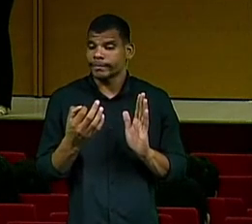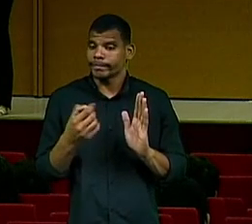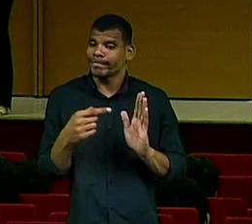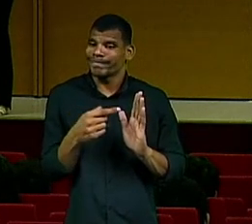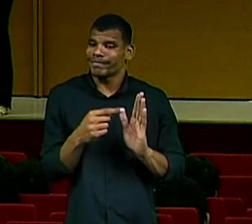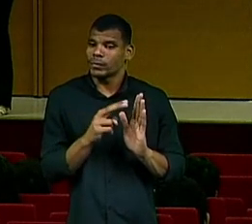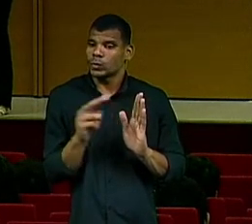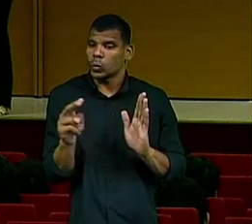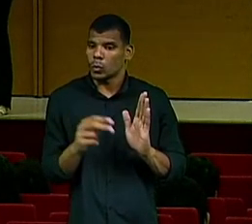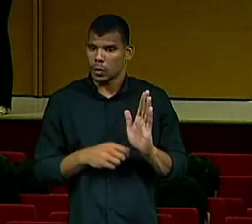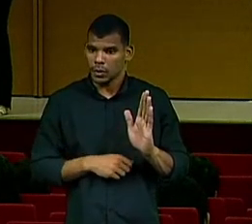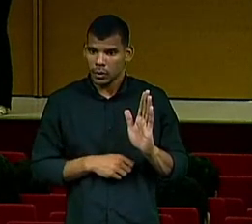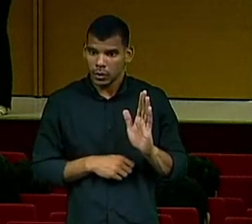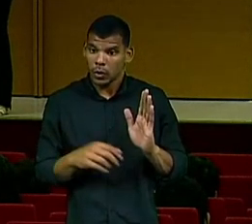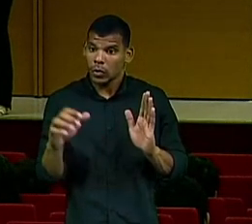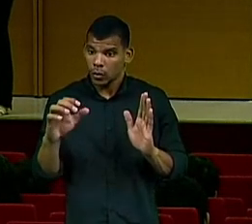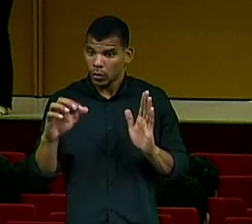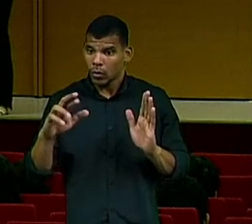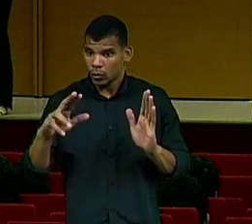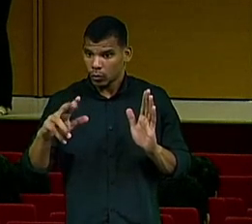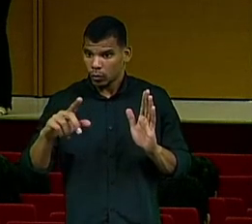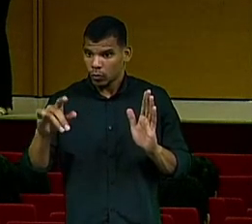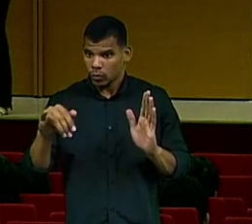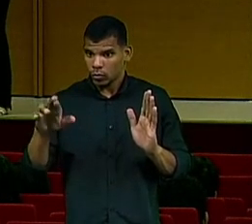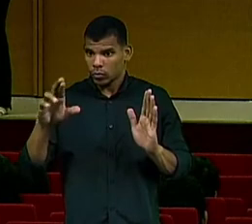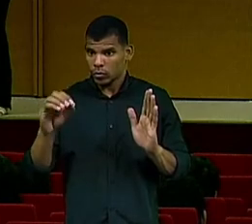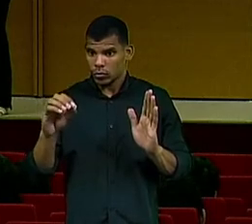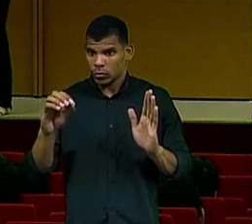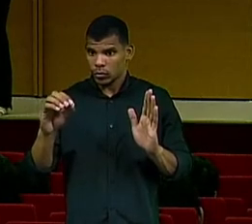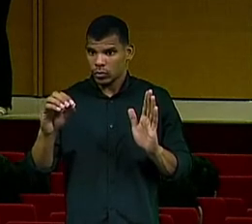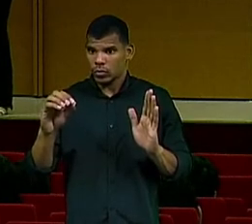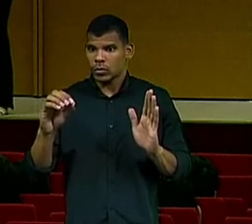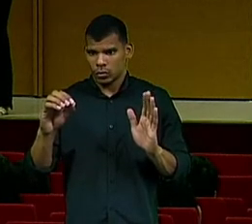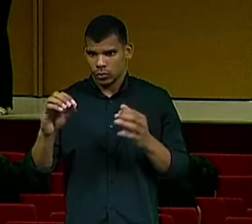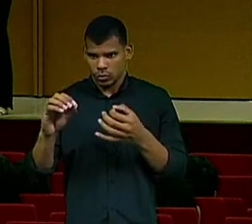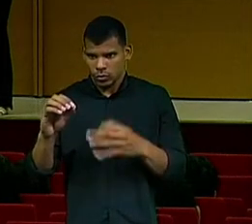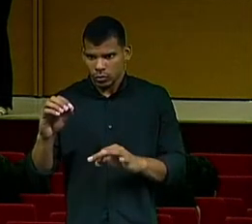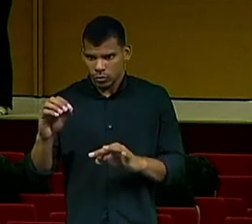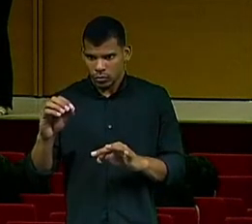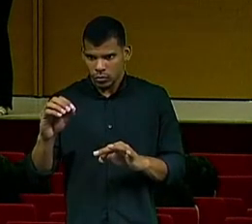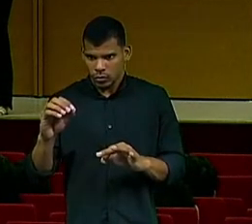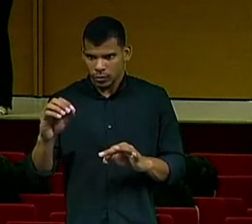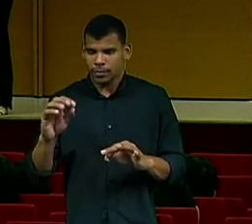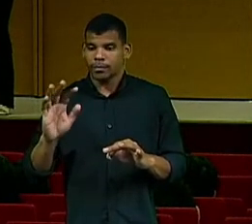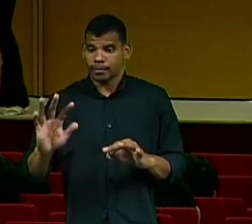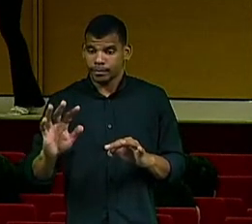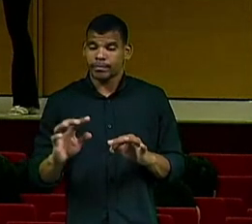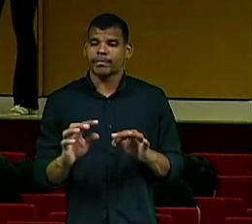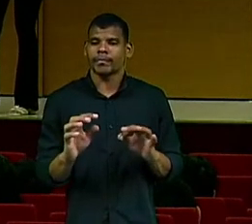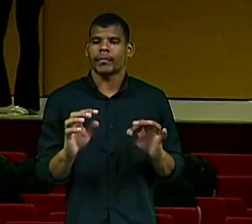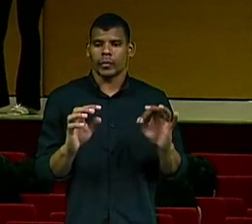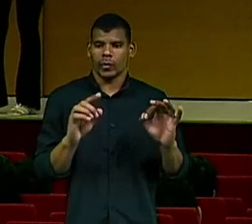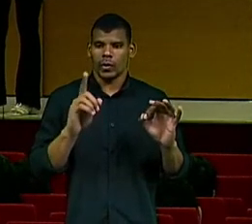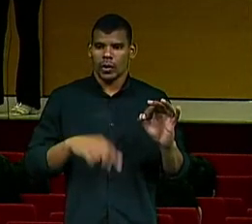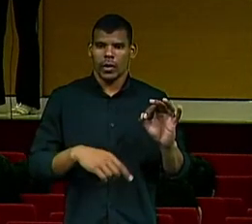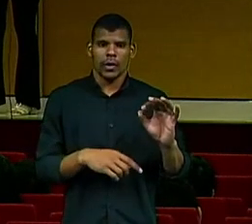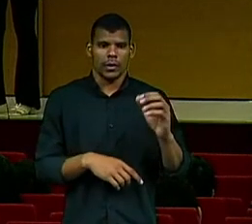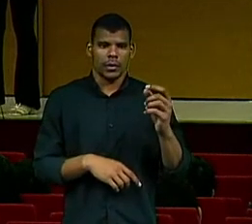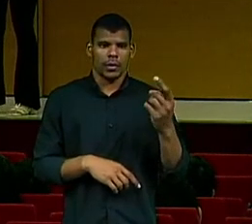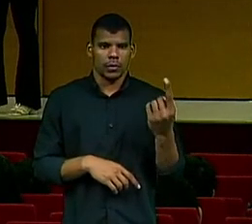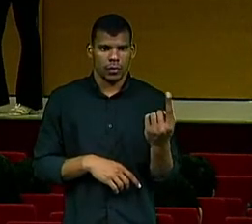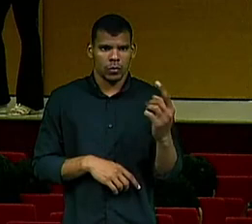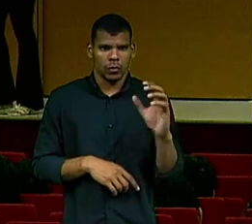zeros nessa moeda para tentar diminuir a circulação de papel moeda na economia e Dá Uma